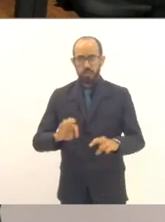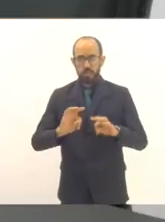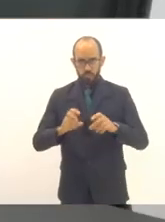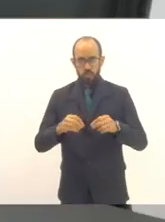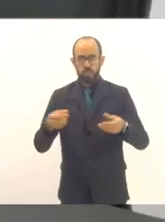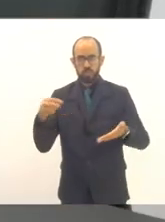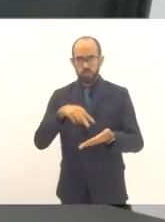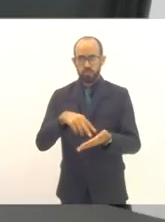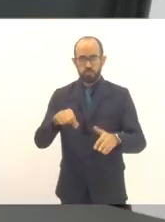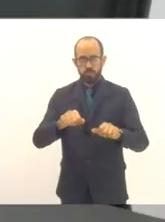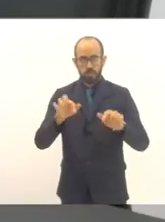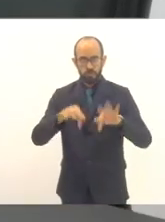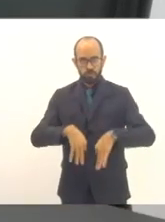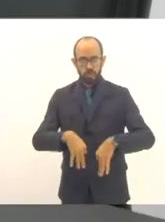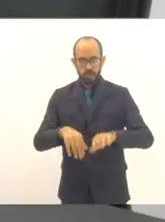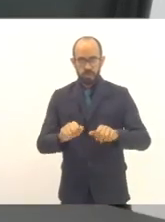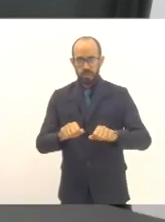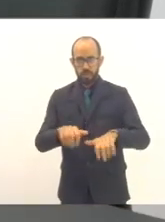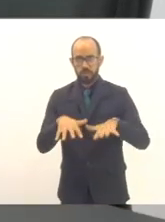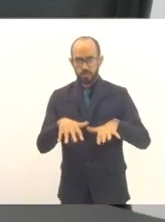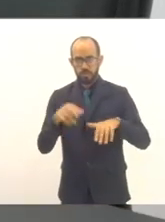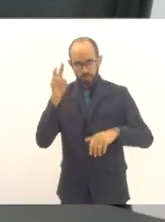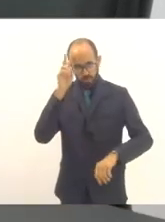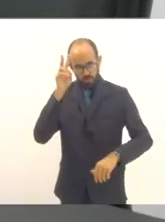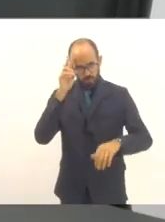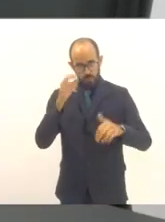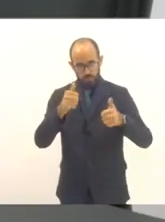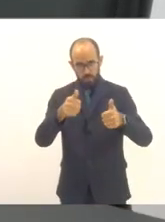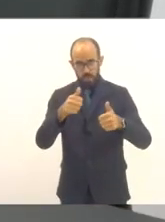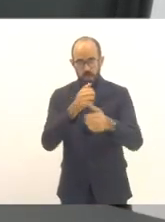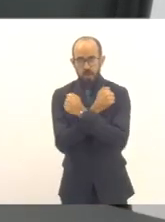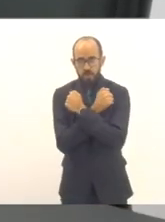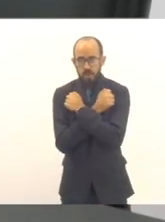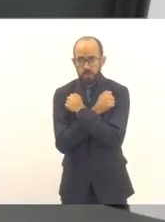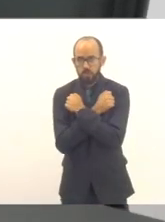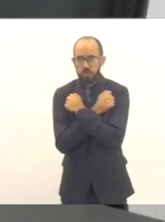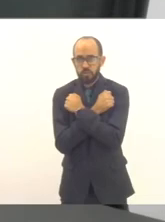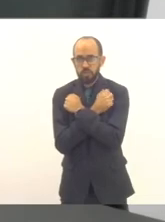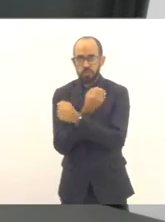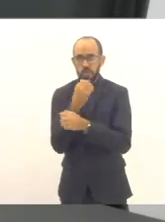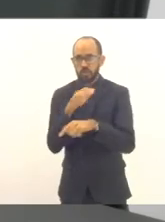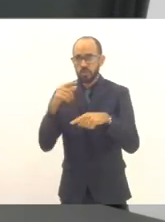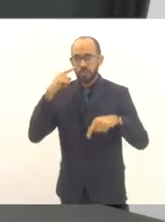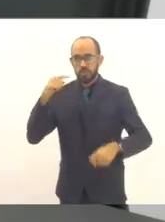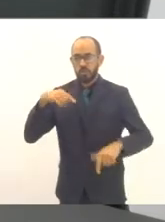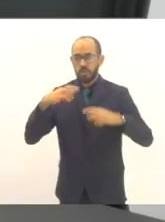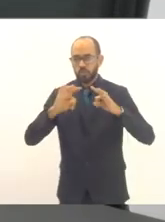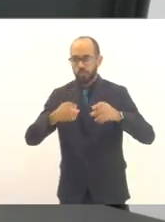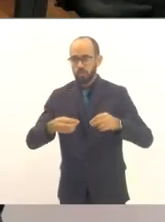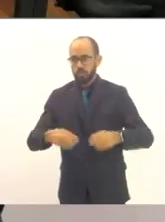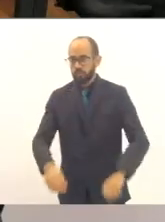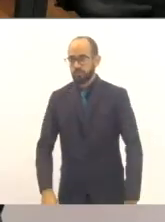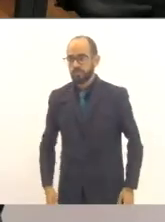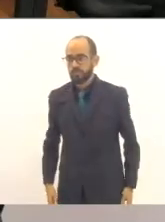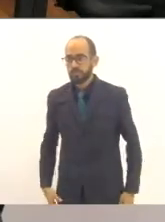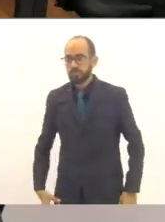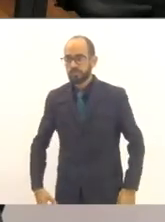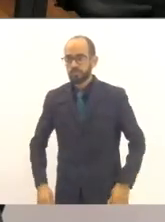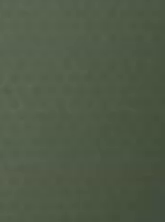muito obrigado a presença de todos está encerrado audiência de hoje segunda-feira tá bom gente um abraço e bom boa semana para E aí